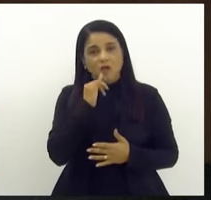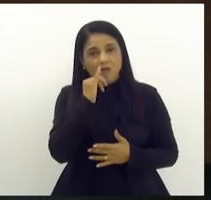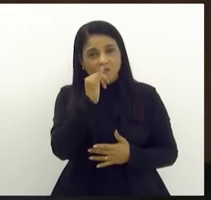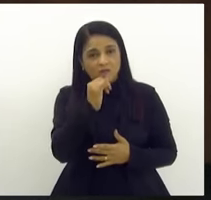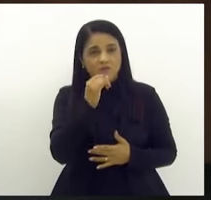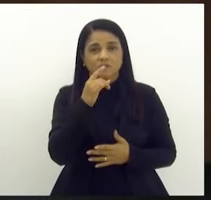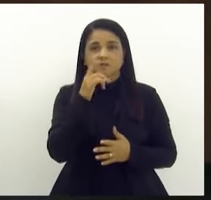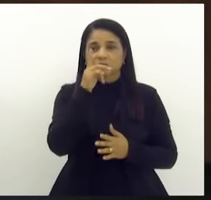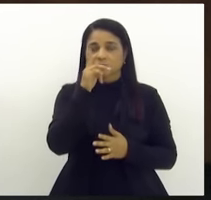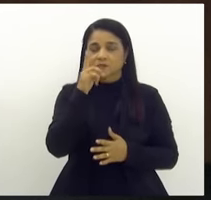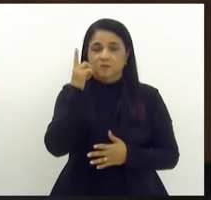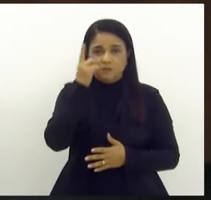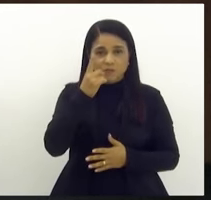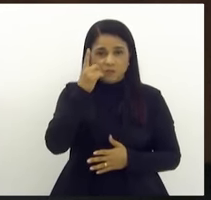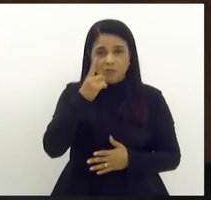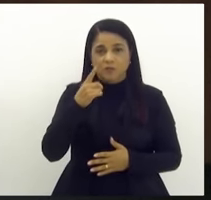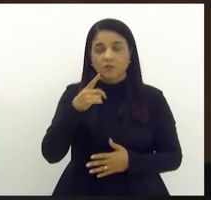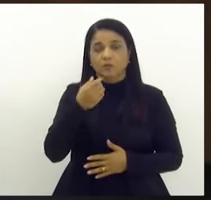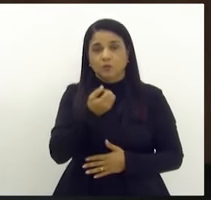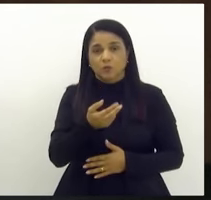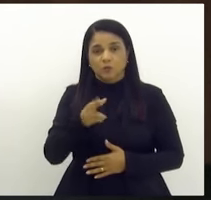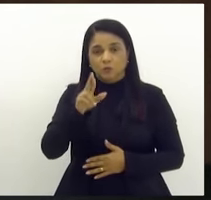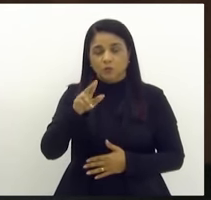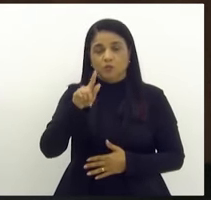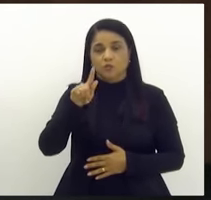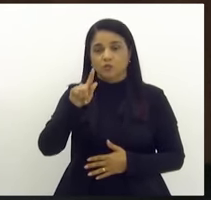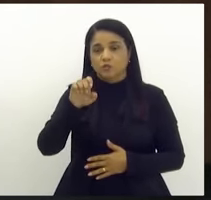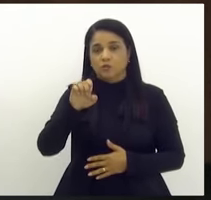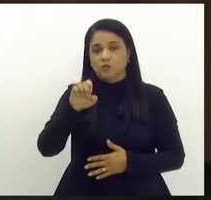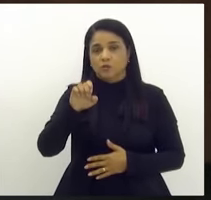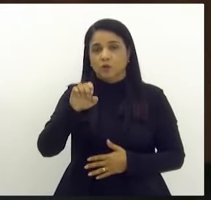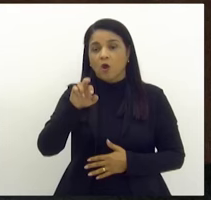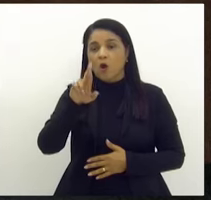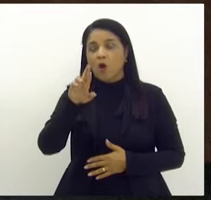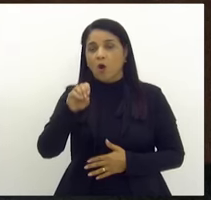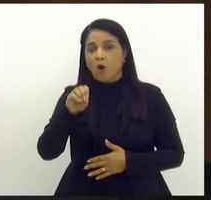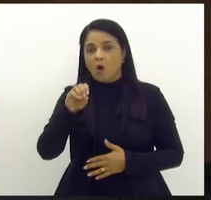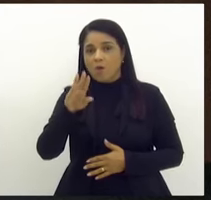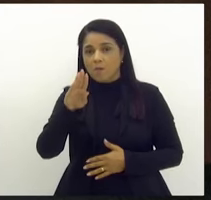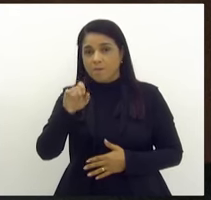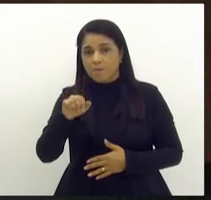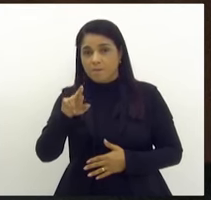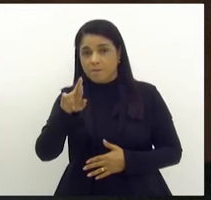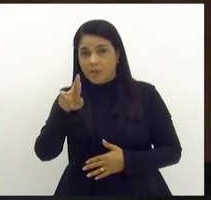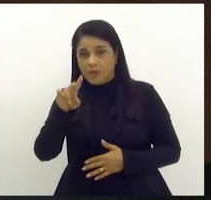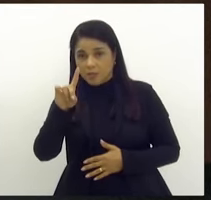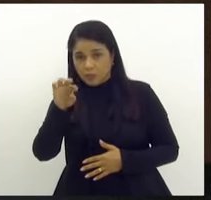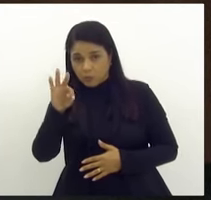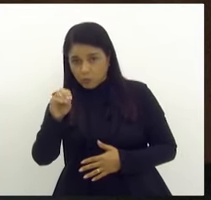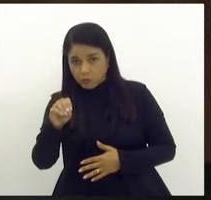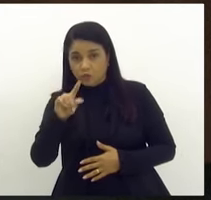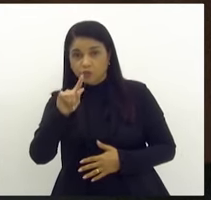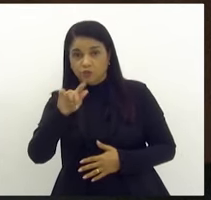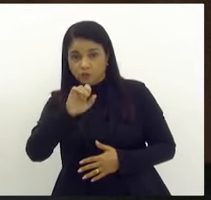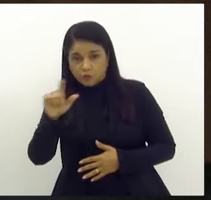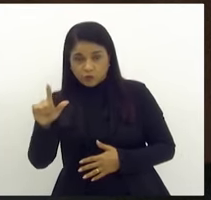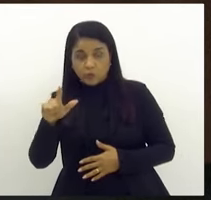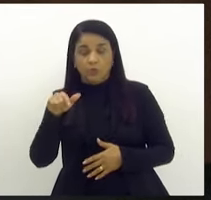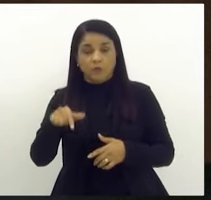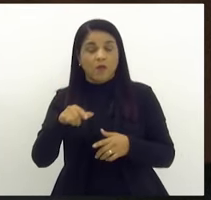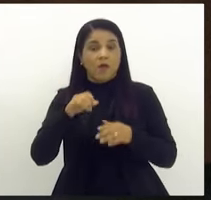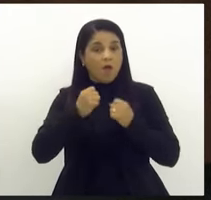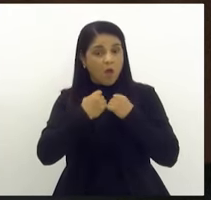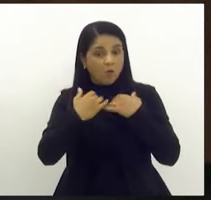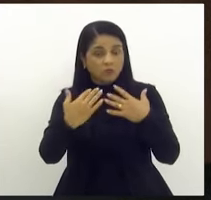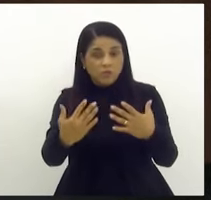Roberto Gil presidente do INCA atual presidente nessa audiência falou que absurdo que